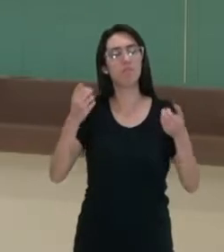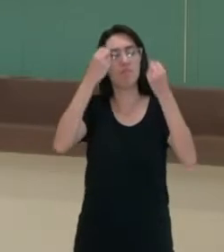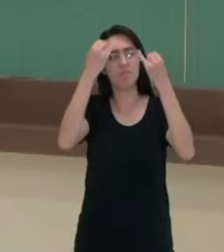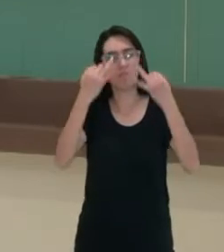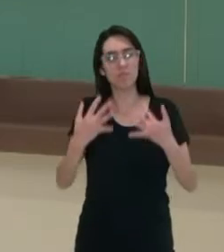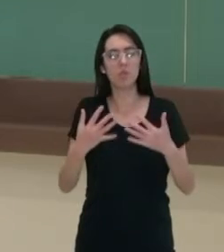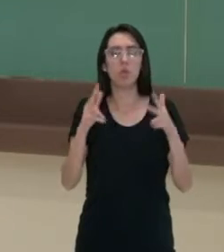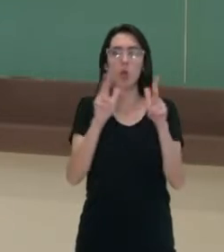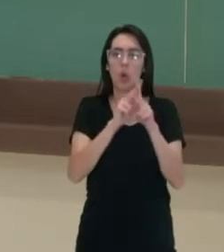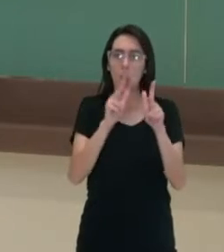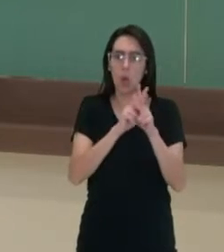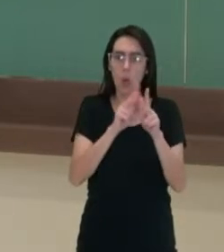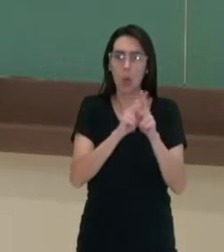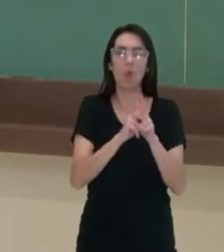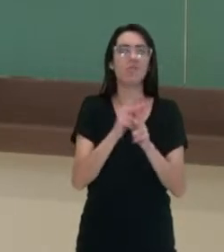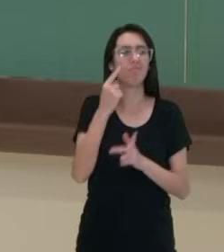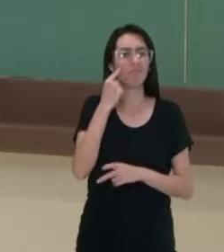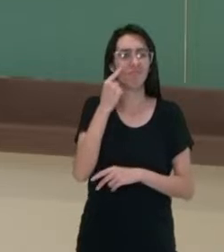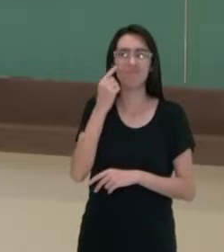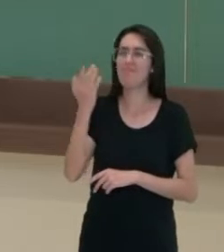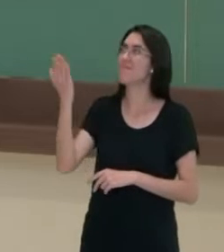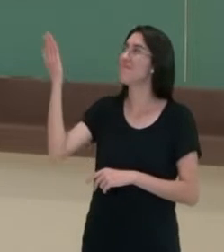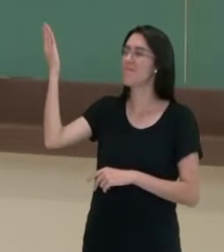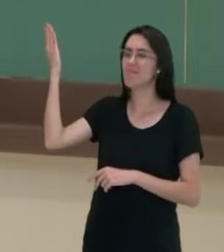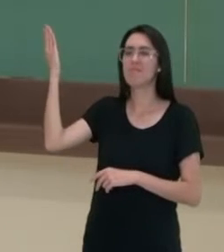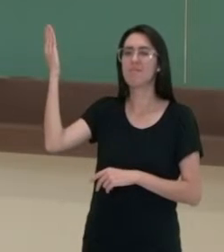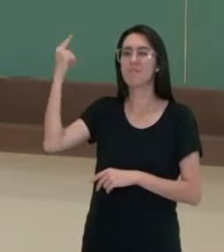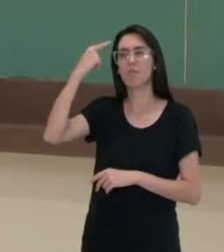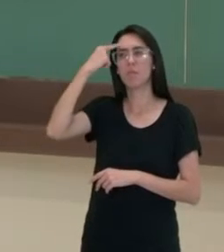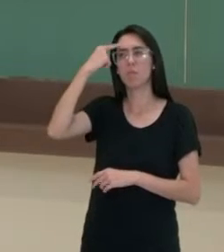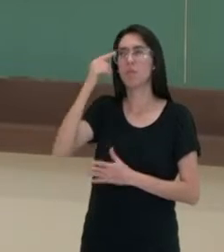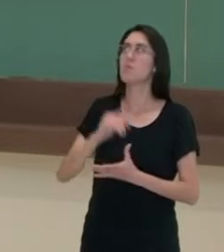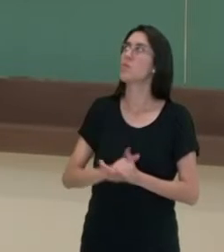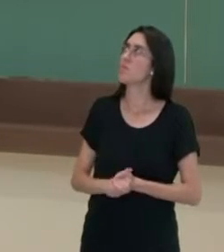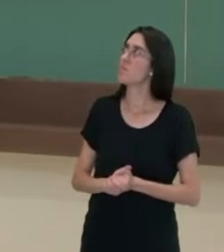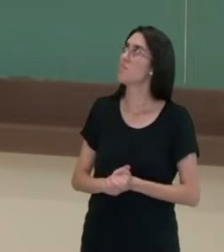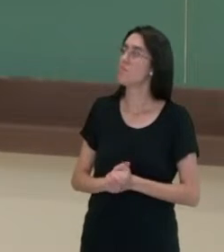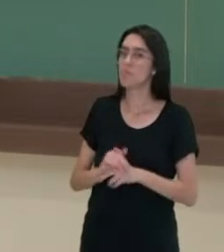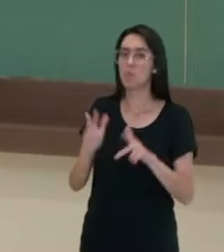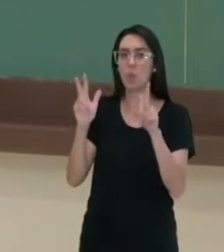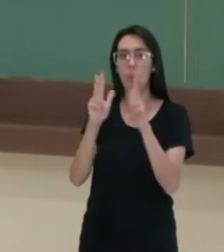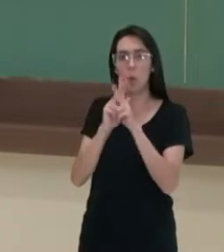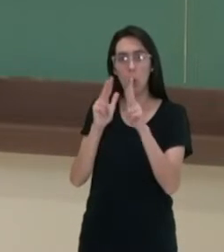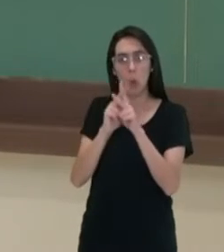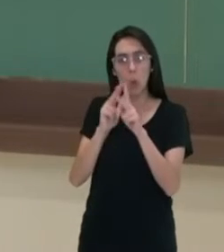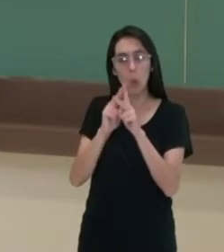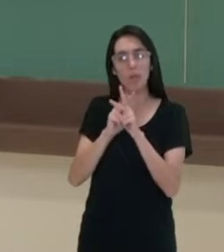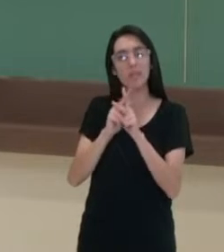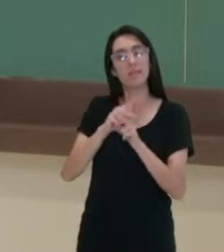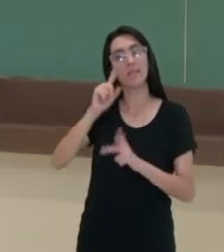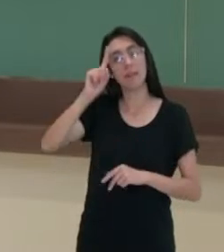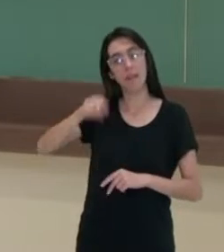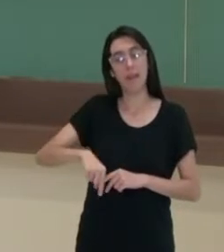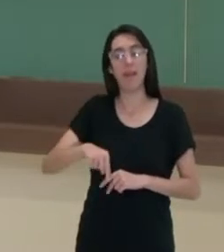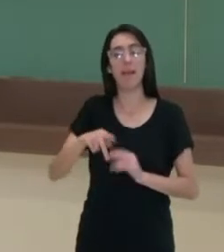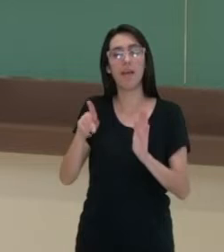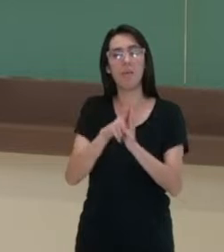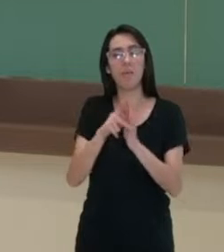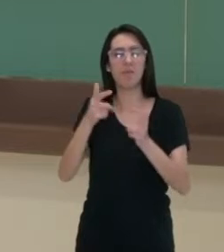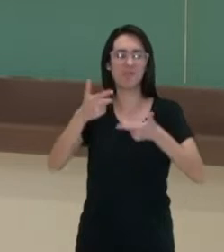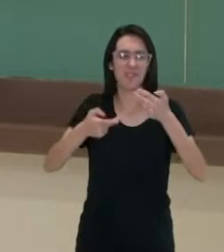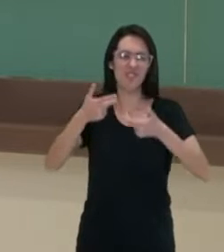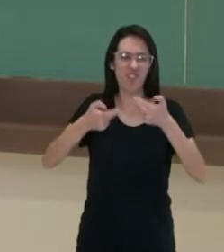lutas. E aqui, né, quando a gente vê essa imagem, a gente logo pensa na luta, que é um jogo, né, um jogo de videogame